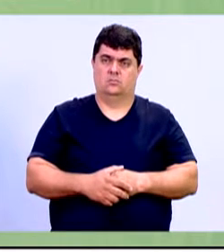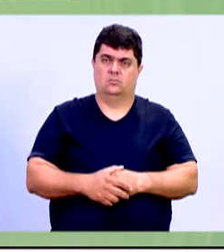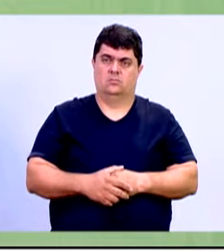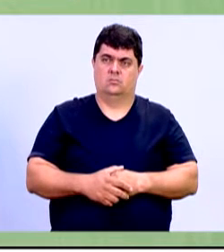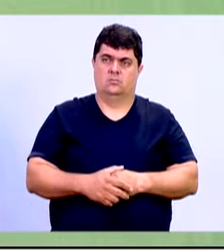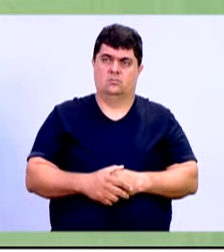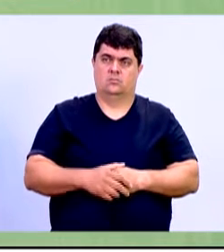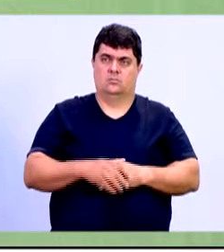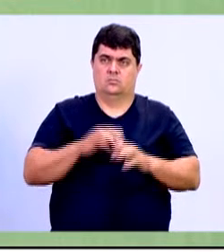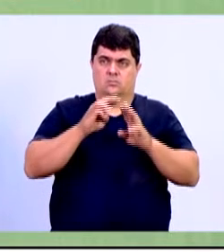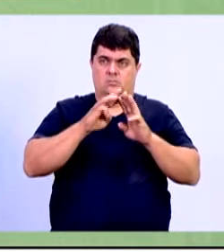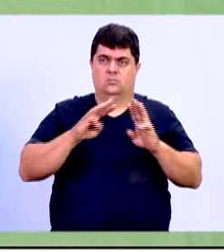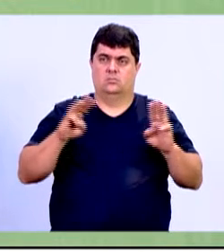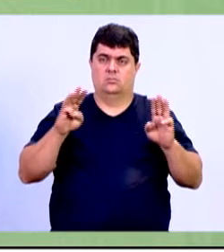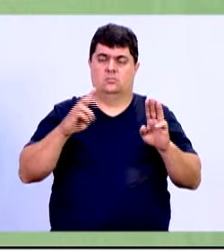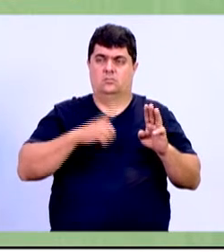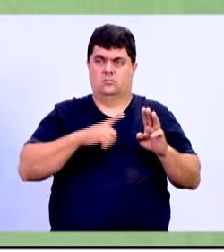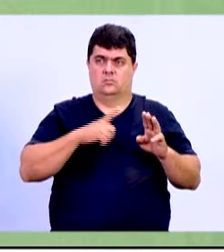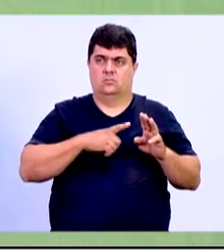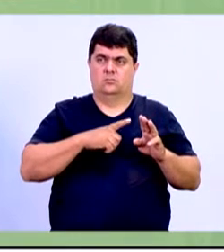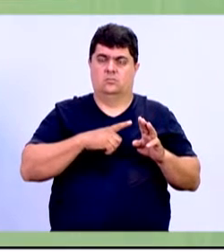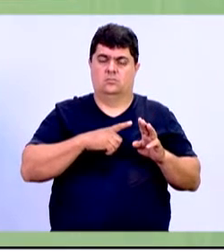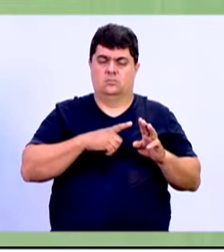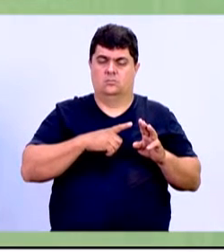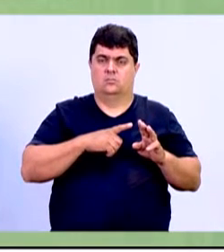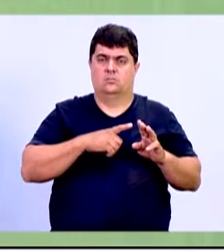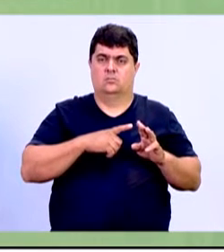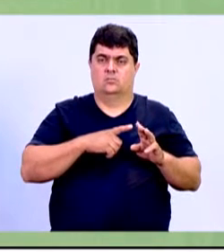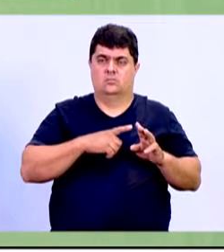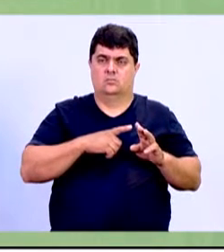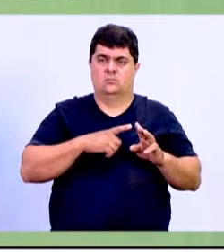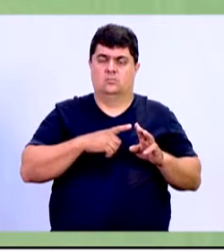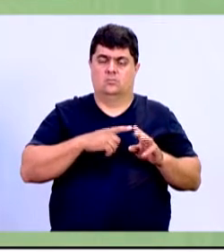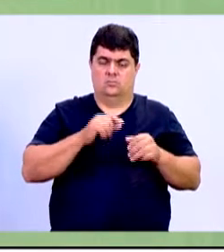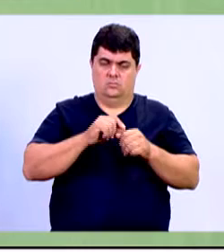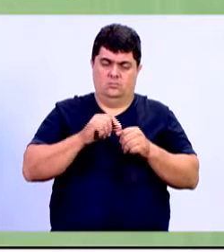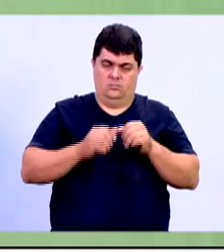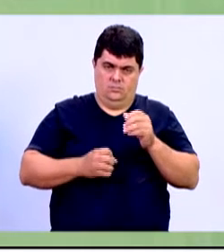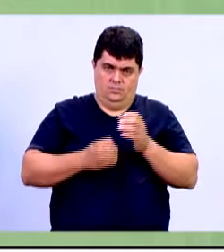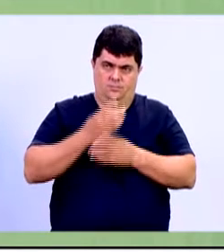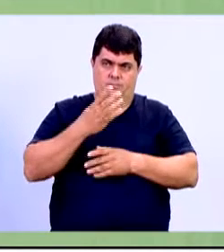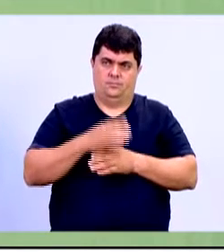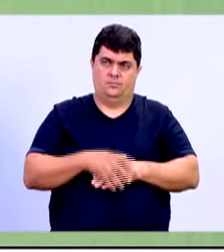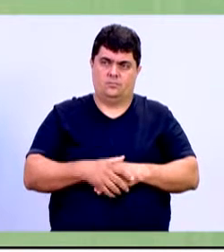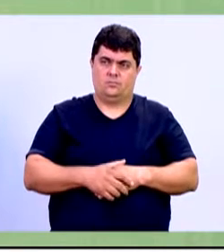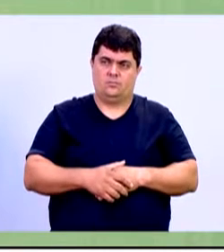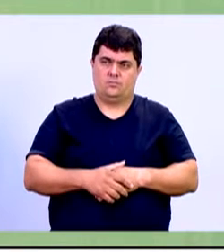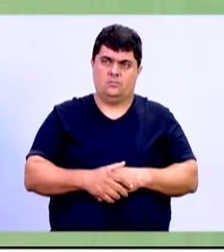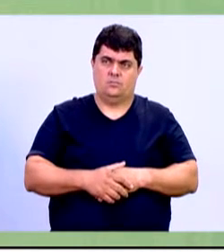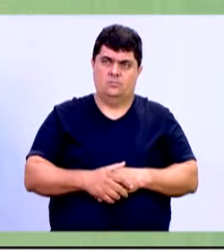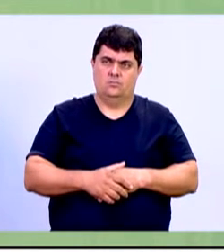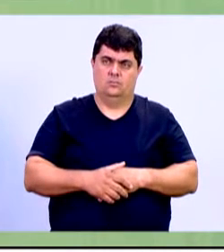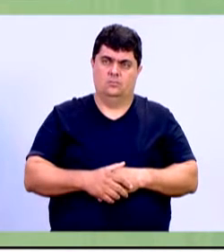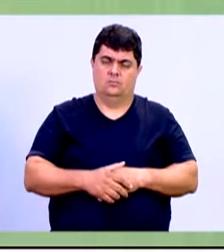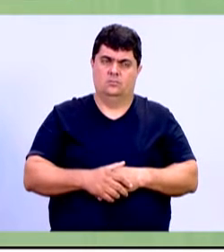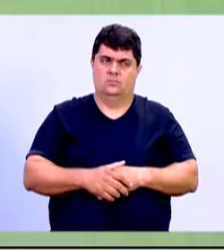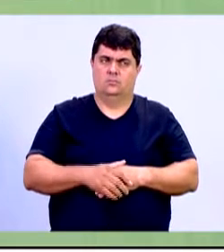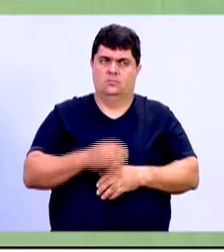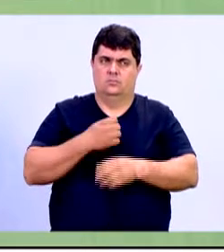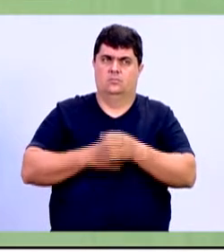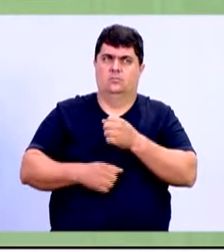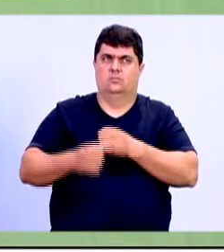O site do tribunal, ele foi desenvolvido e disponibilizado no final do